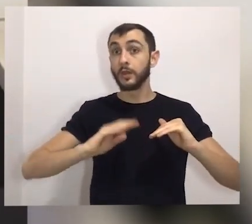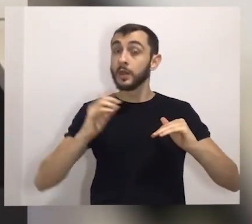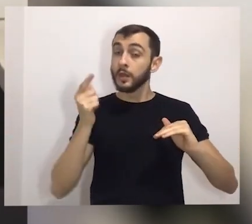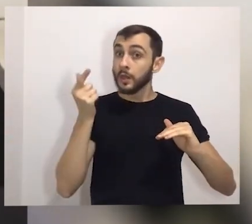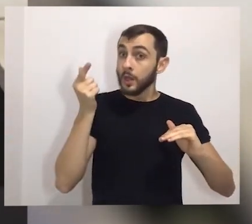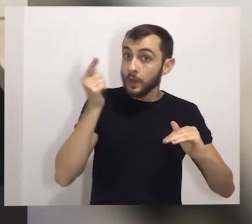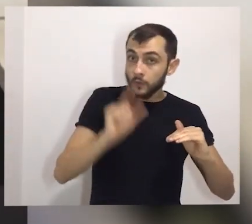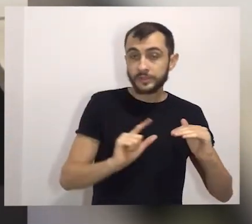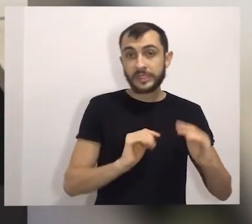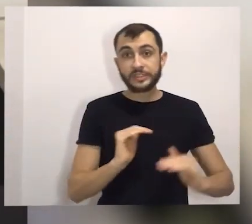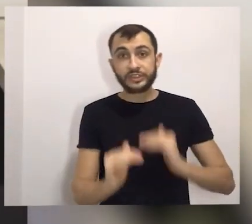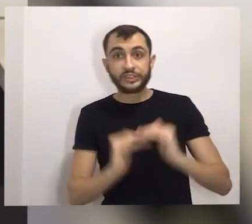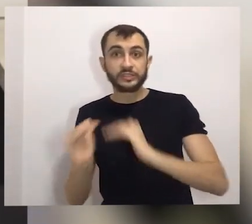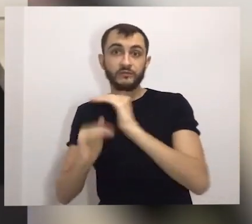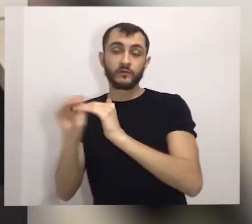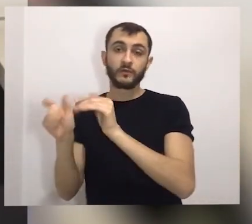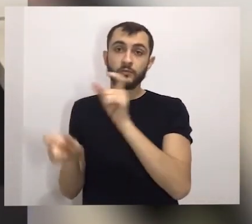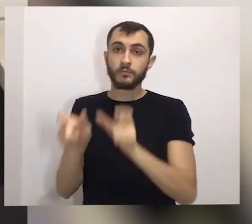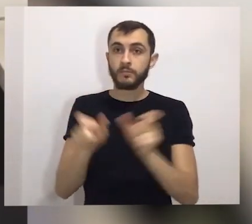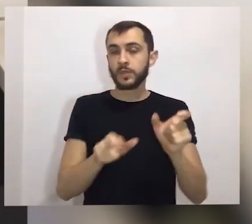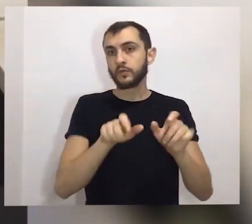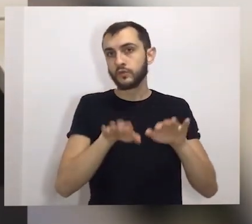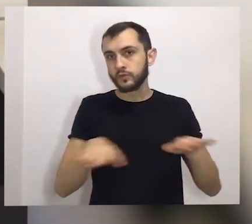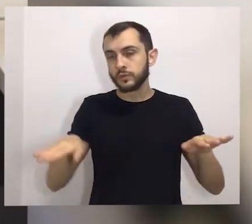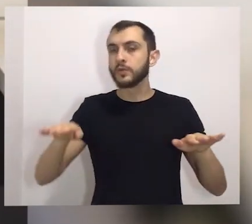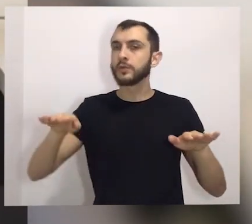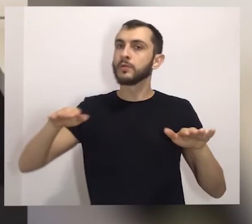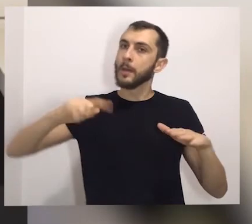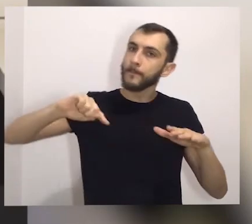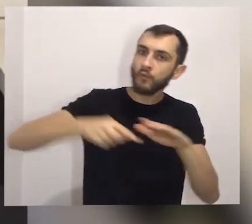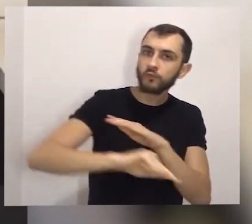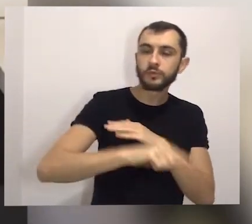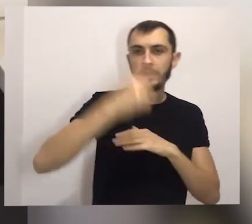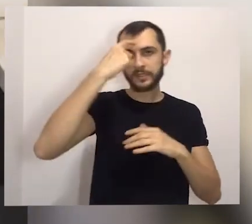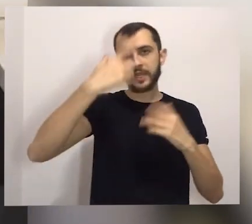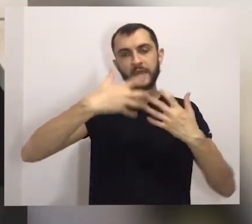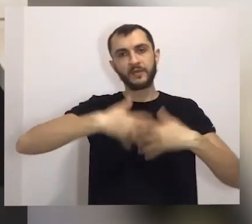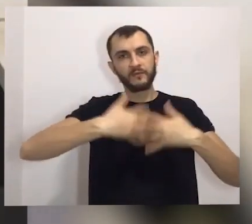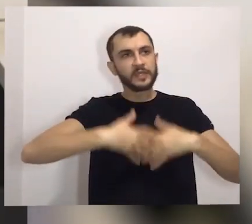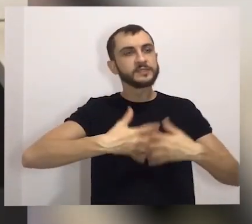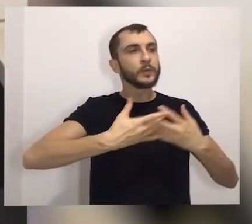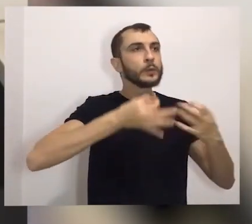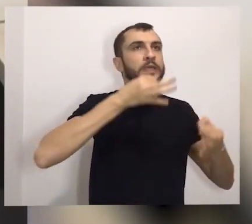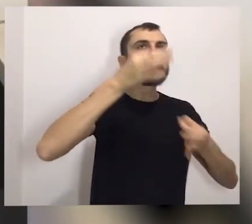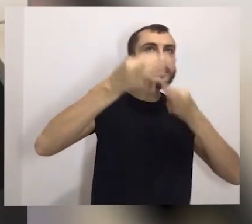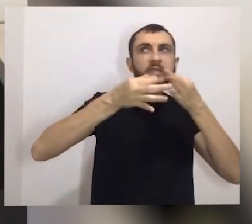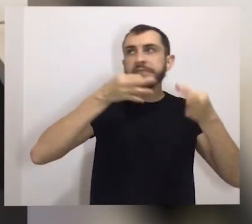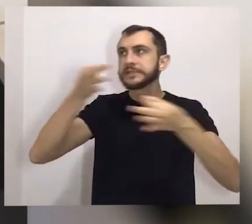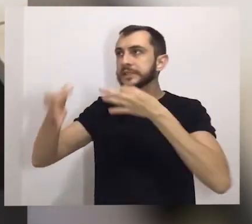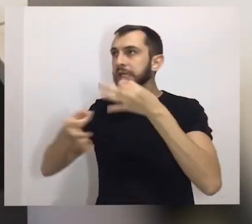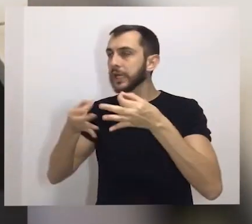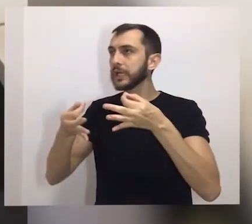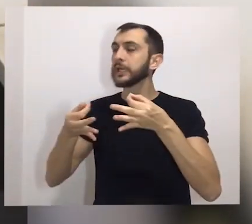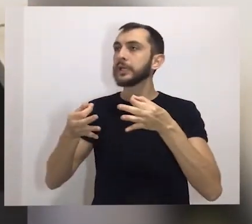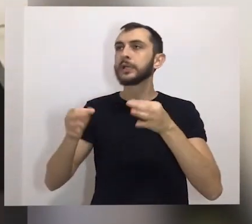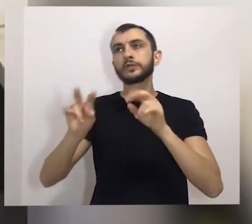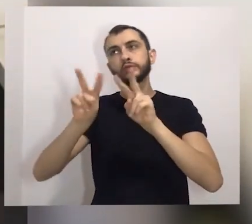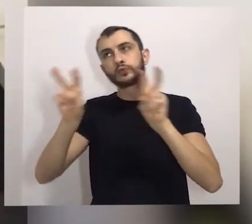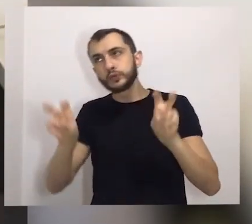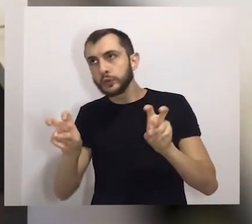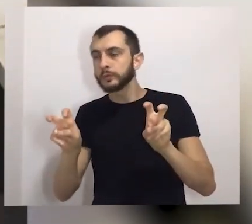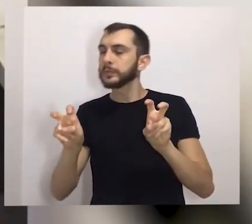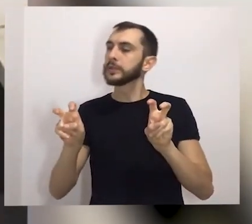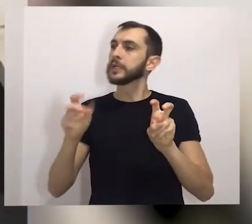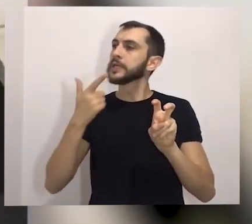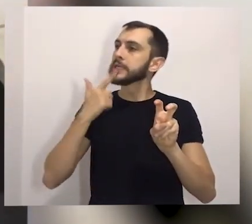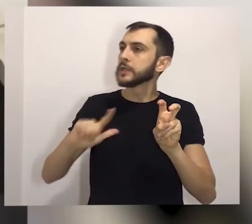práticas, de modo a possibilitar o desenvolvimento mais aprofundado da reflexão crítica sobre o papel